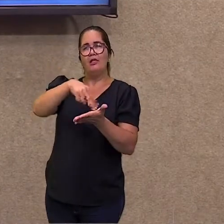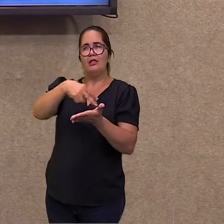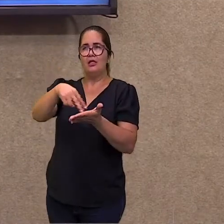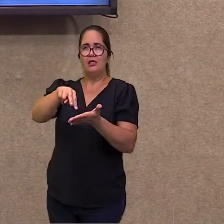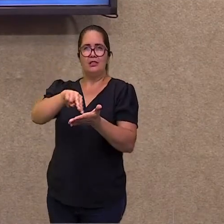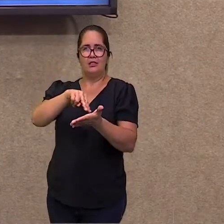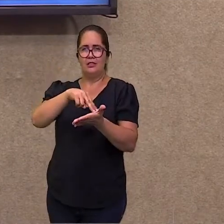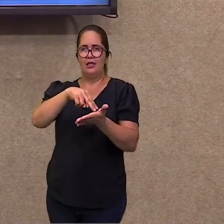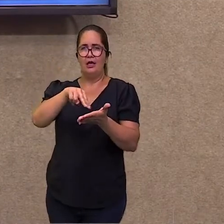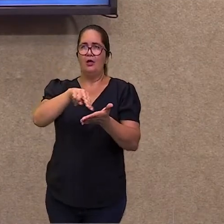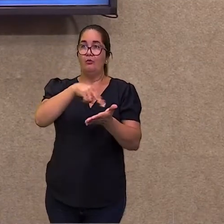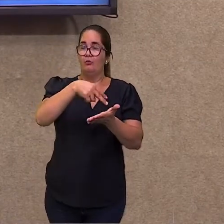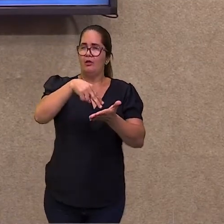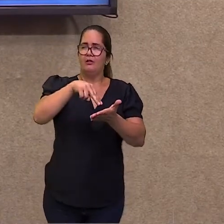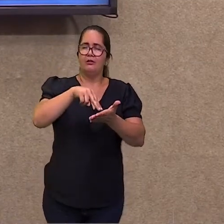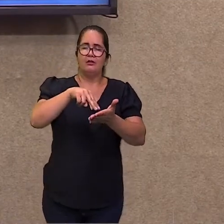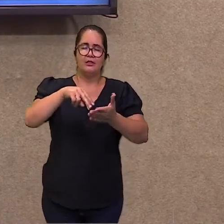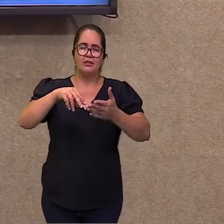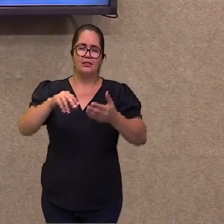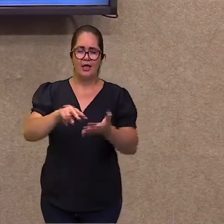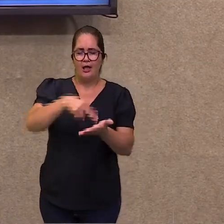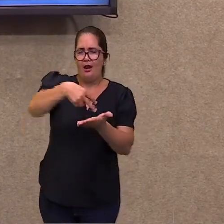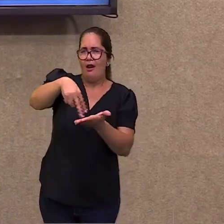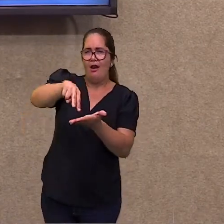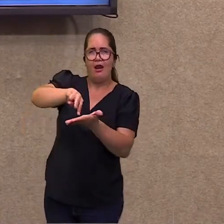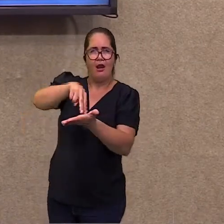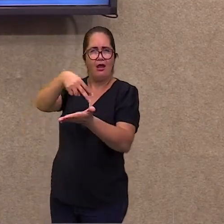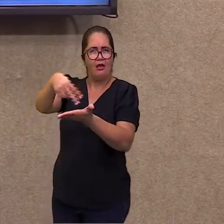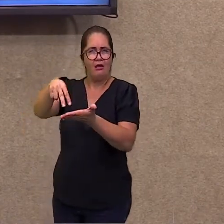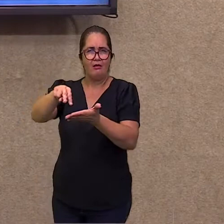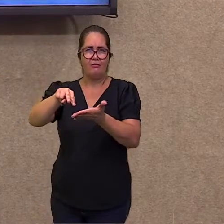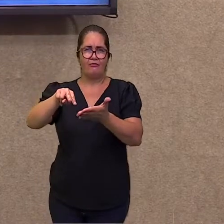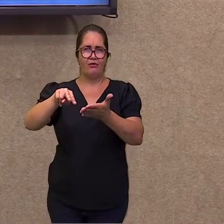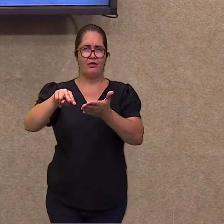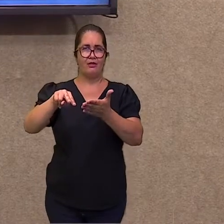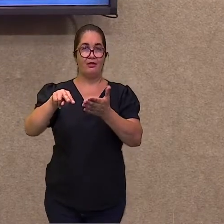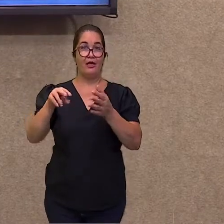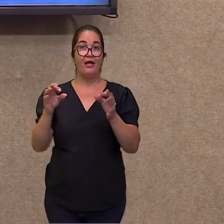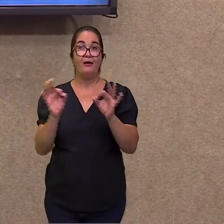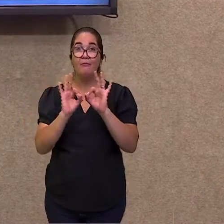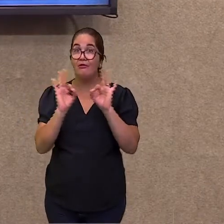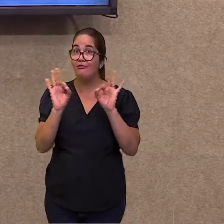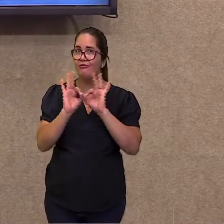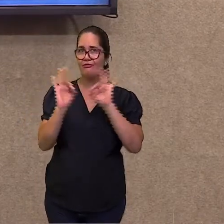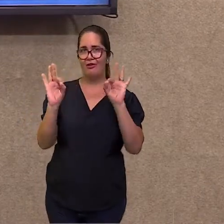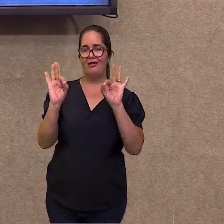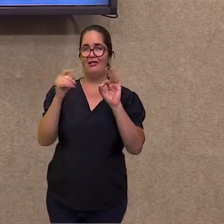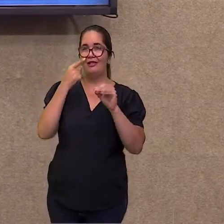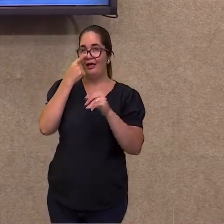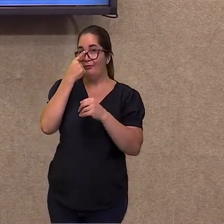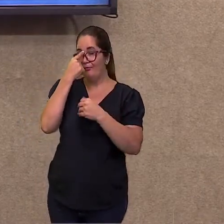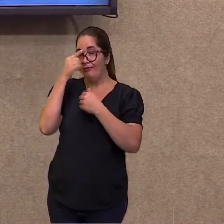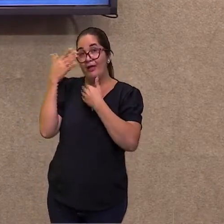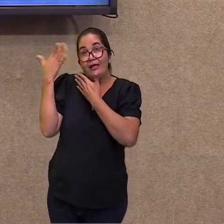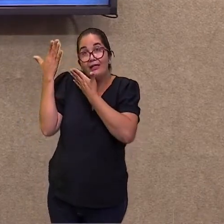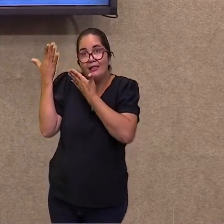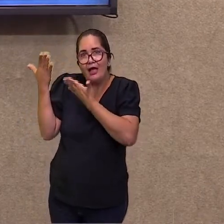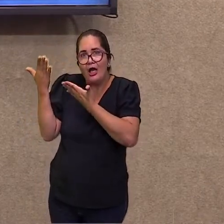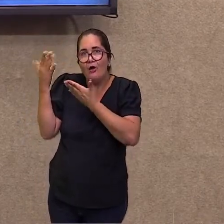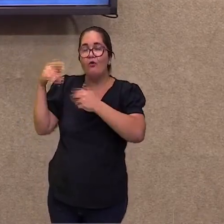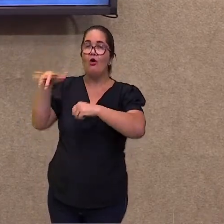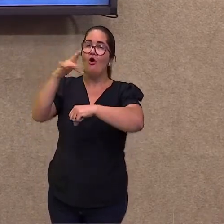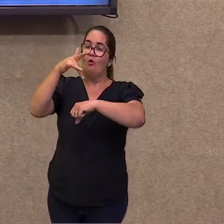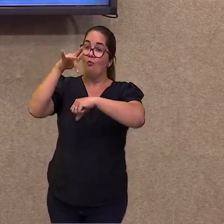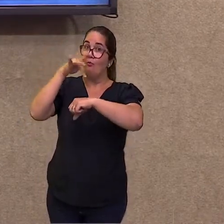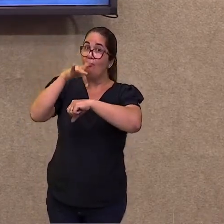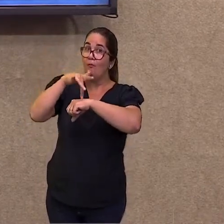italiana, gente, ela se difundiu para outros países. O balé, ela levou para outros países da Europa, como com